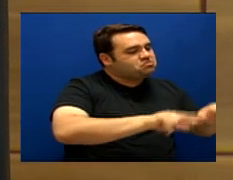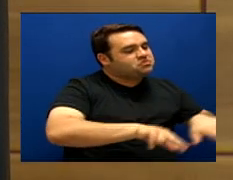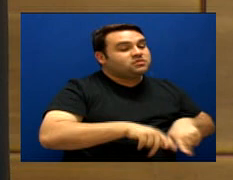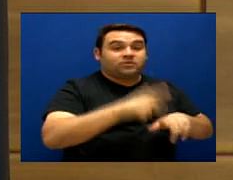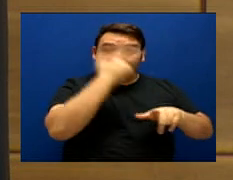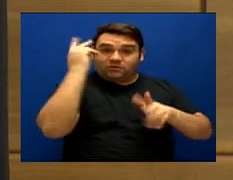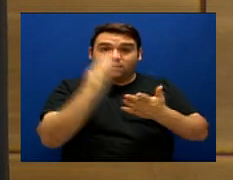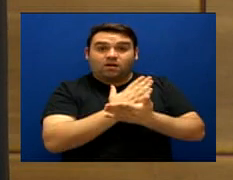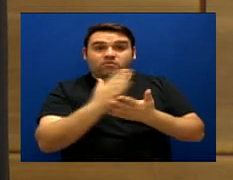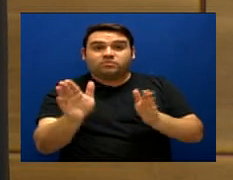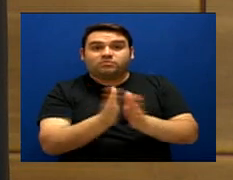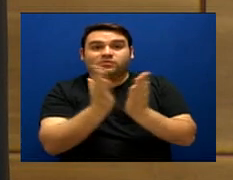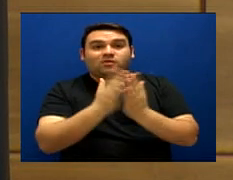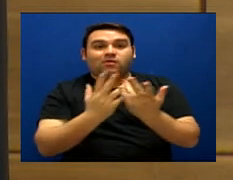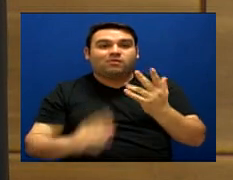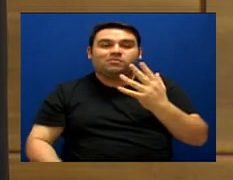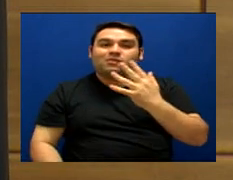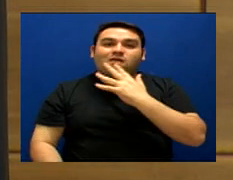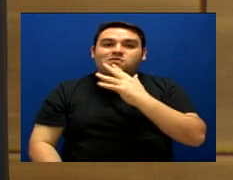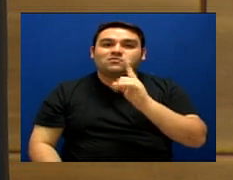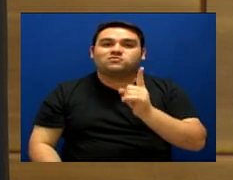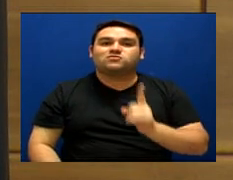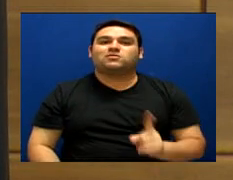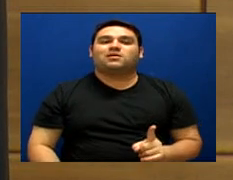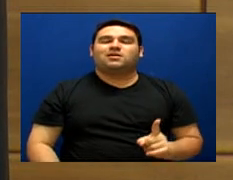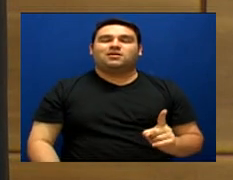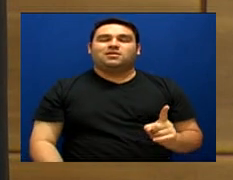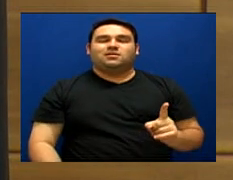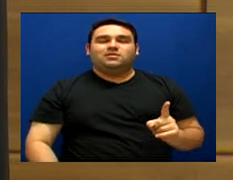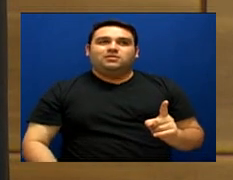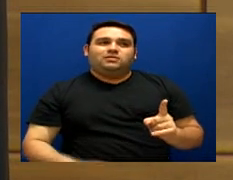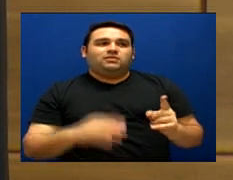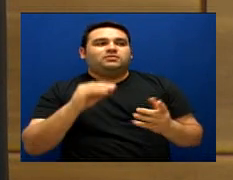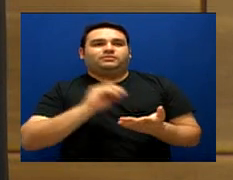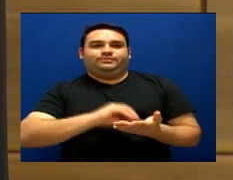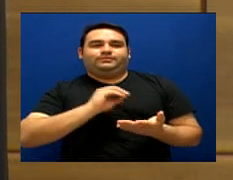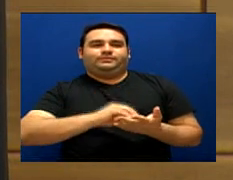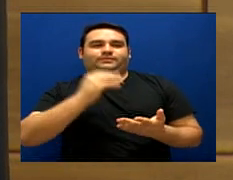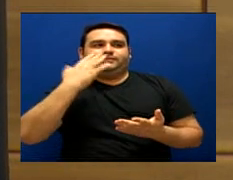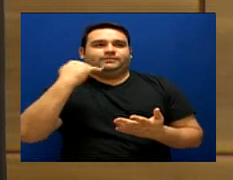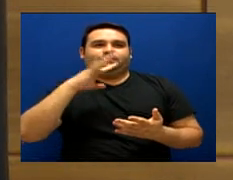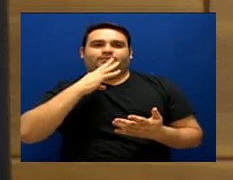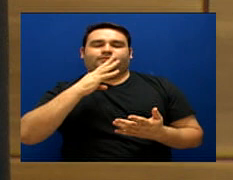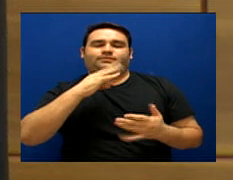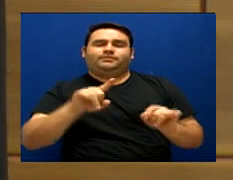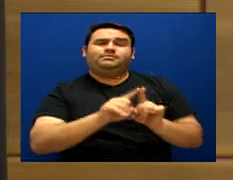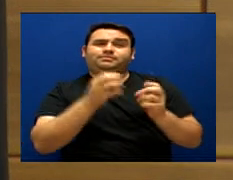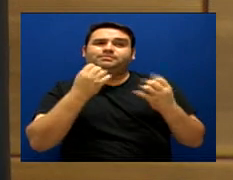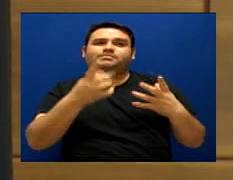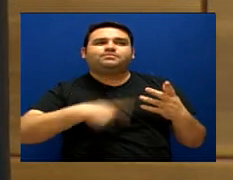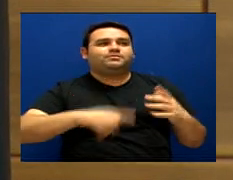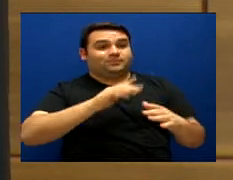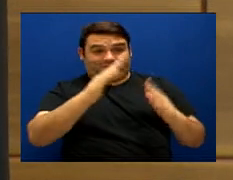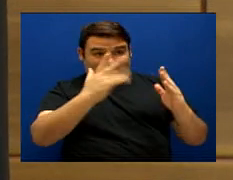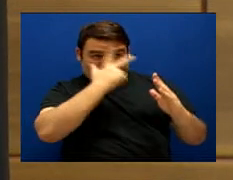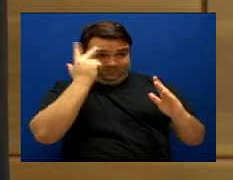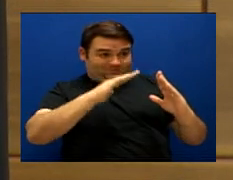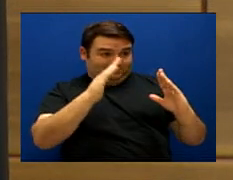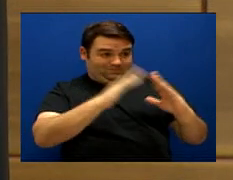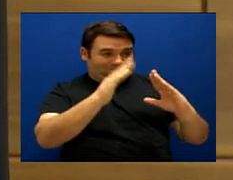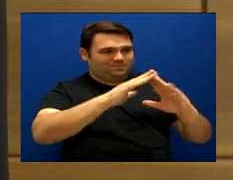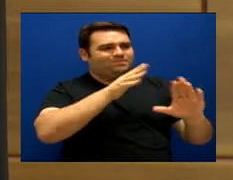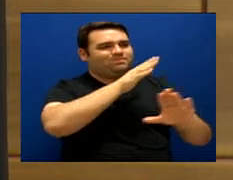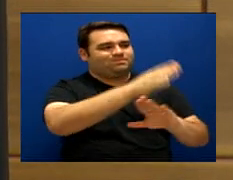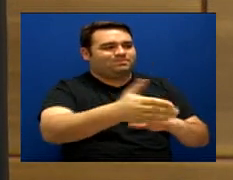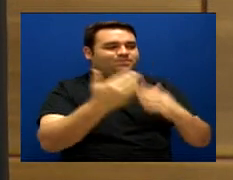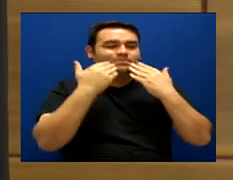carentes, falta conhecimento para a comunidade, então seria interessante que a gente vá à casa dessa população